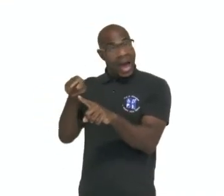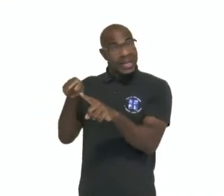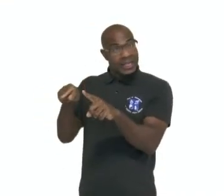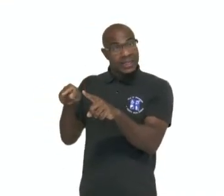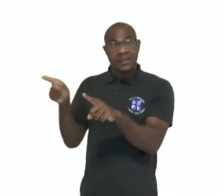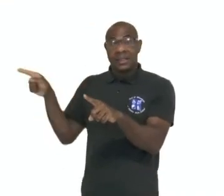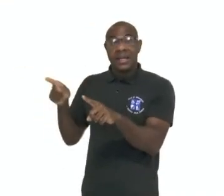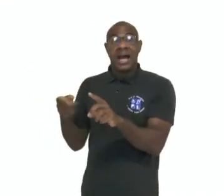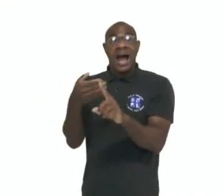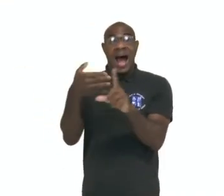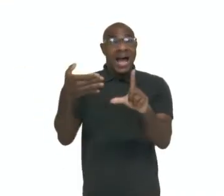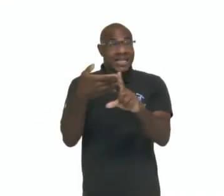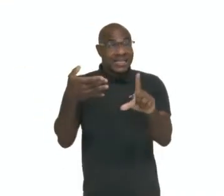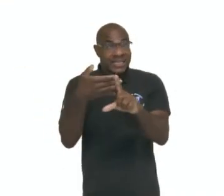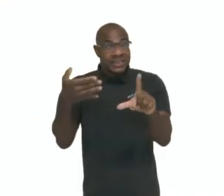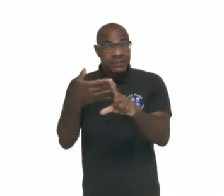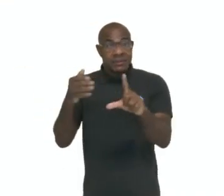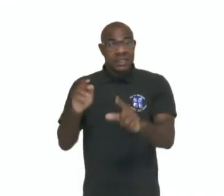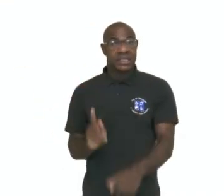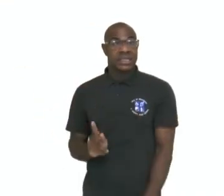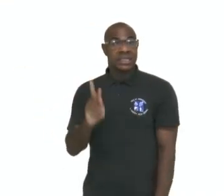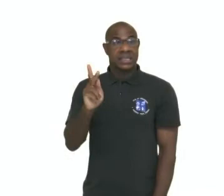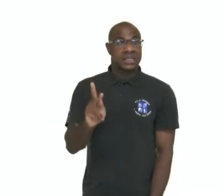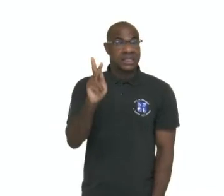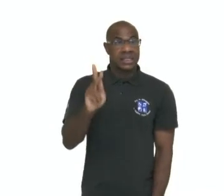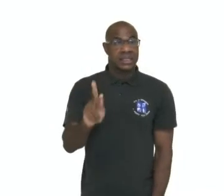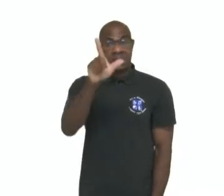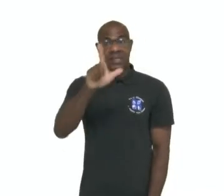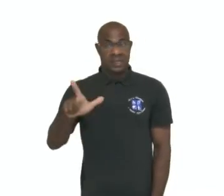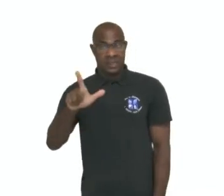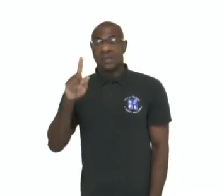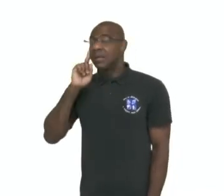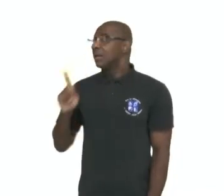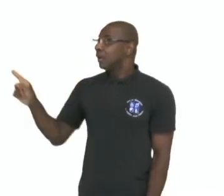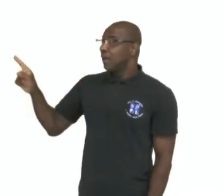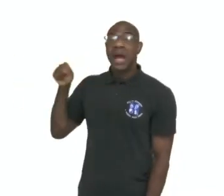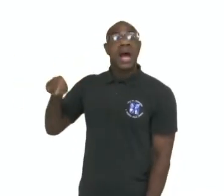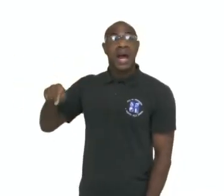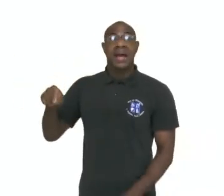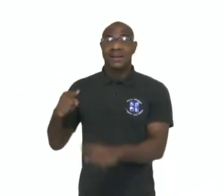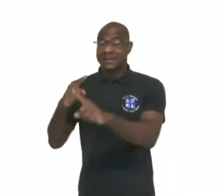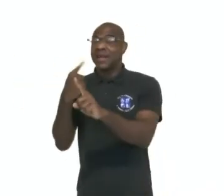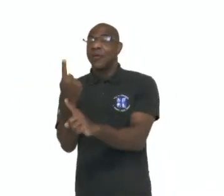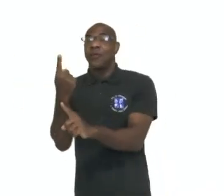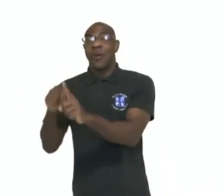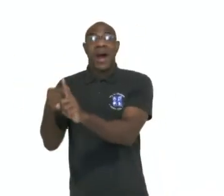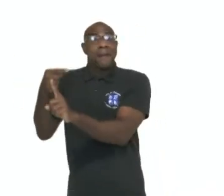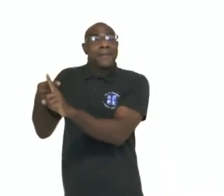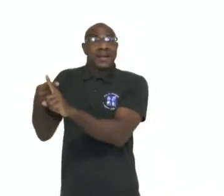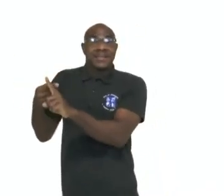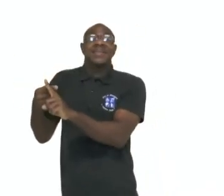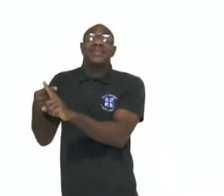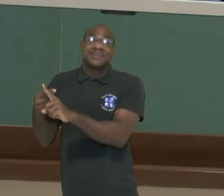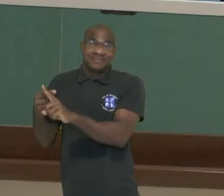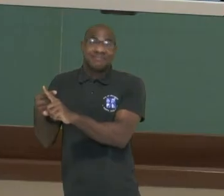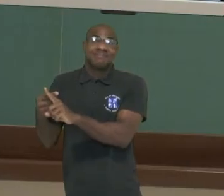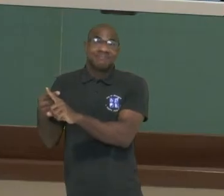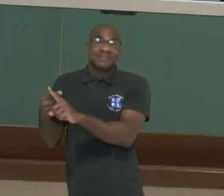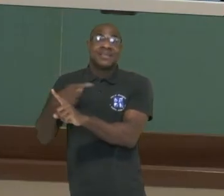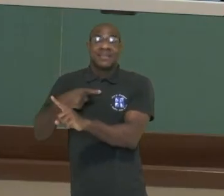da síndrome de Klinefelter, este indivíduo tem um cromossomo a mais, ficando assim